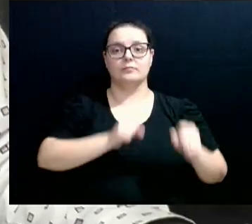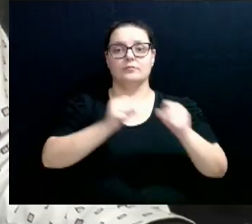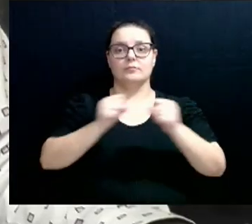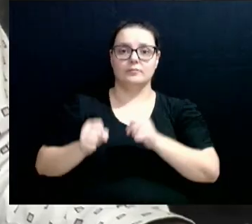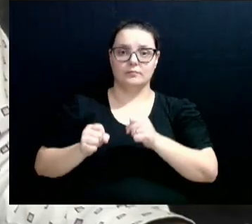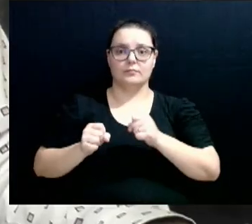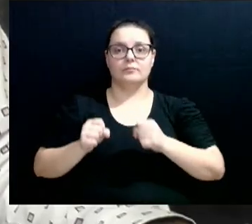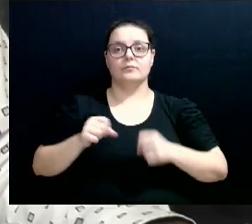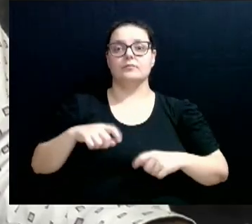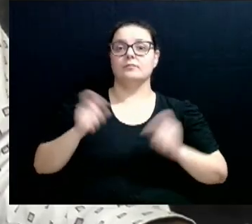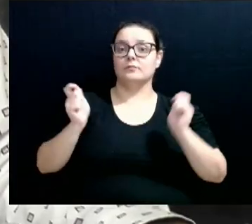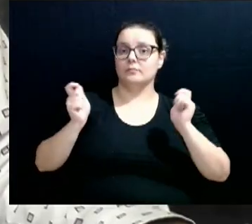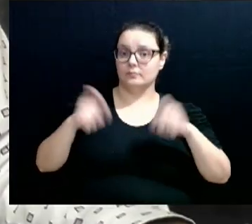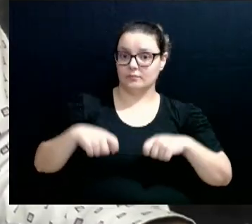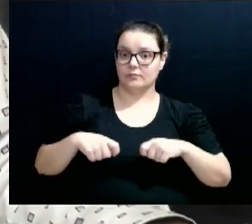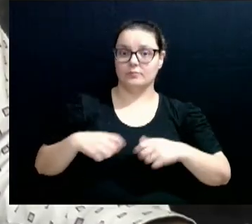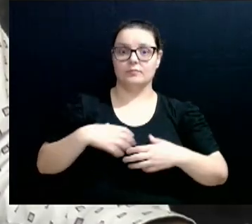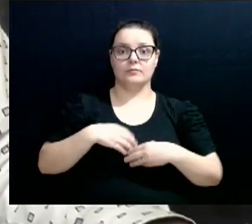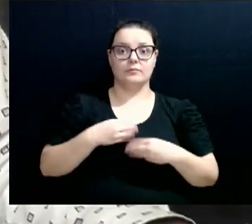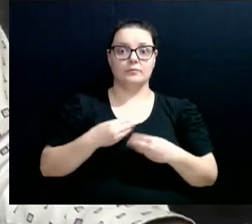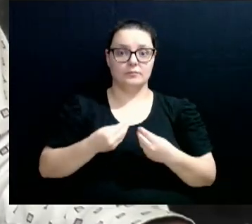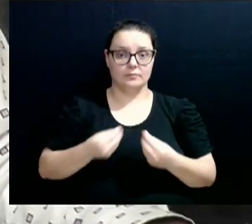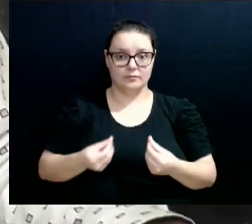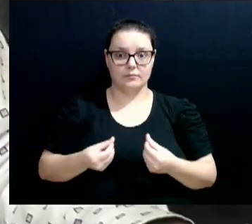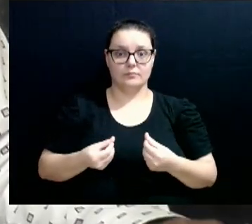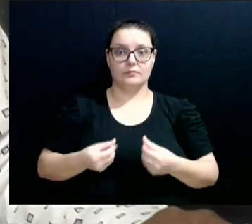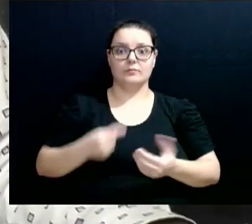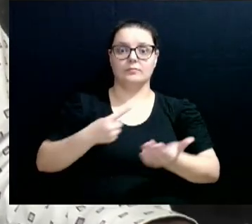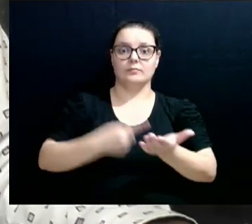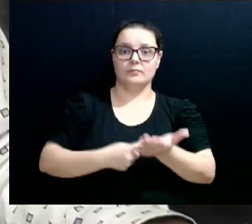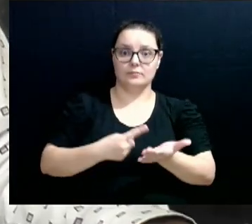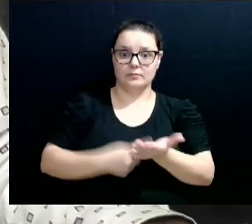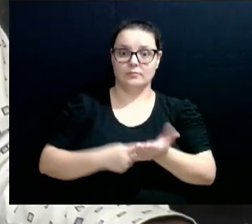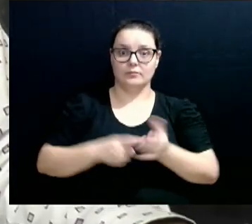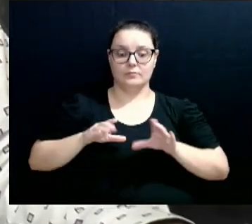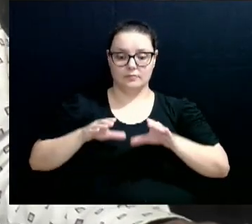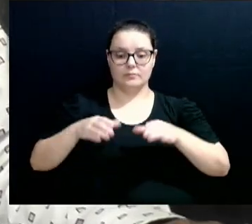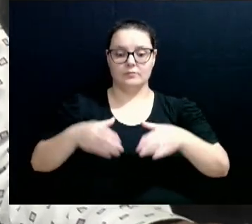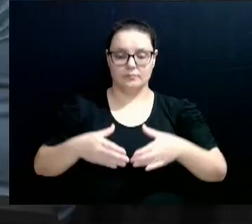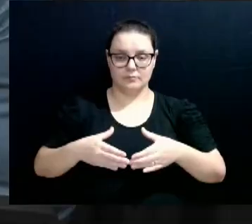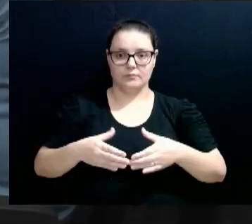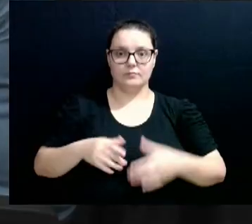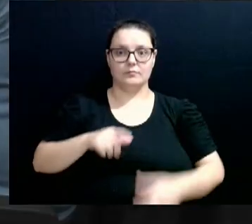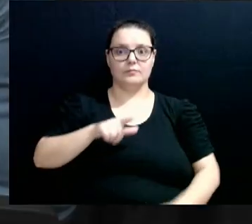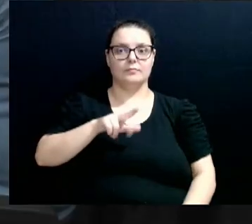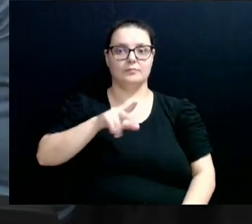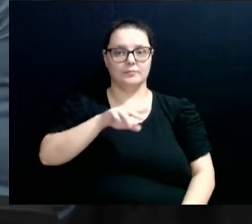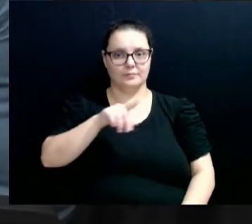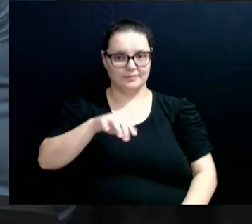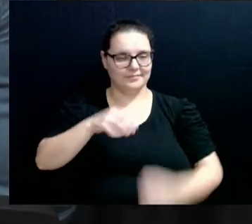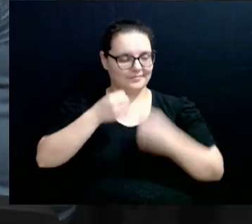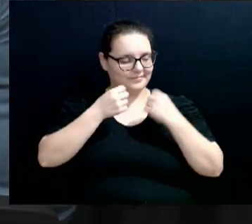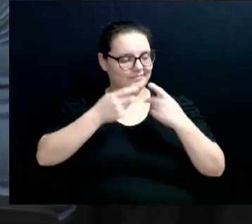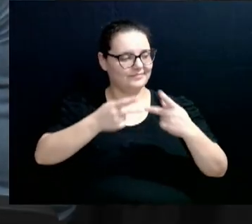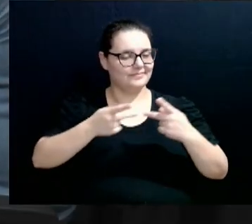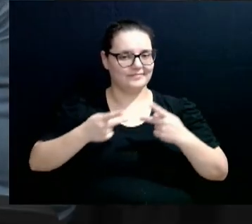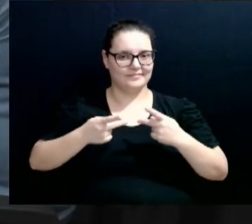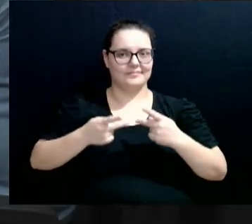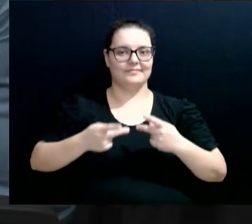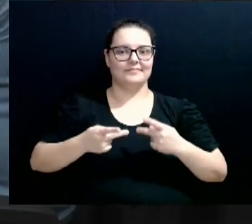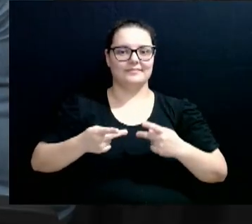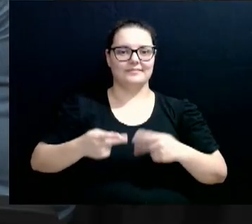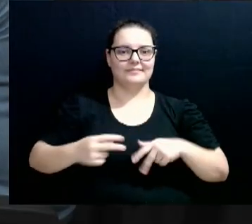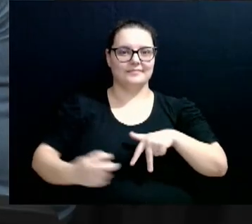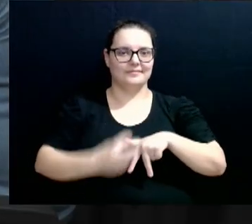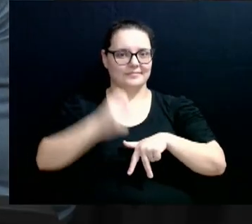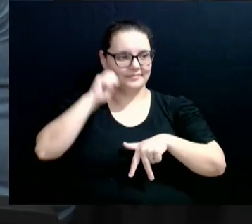competência, da sensibilidade e do compromisso com o coletivo. Luiz, seja muito bem-vindo ao Vozes Negras de Campinas.